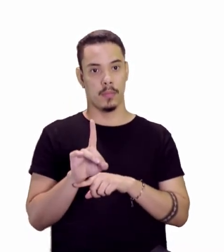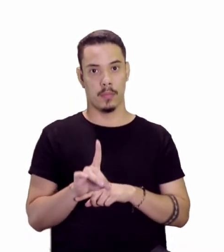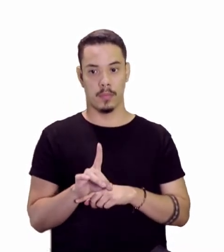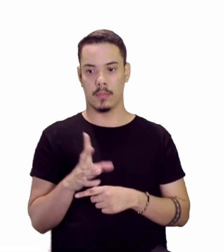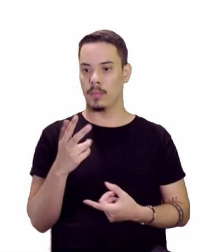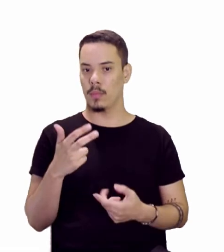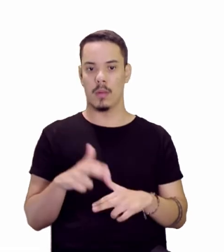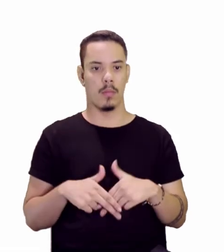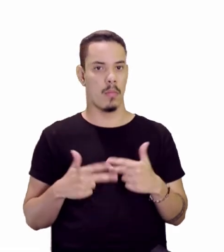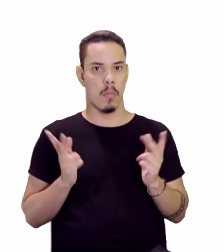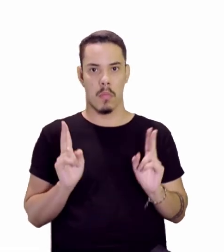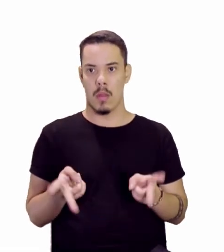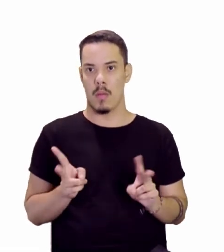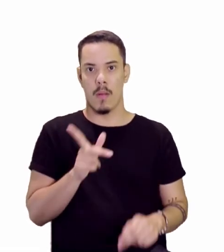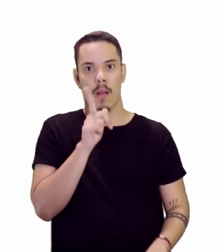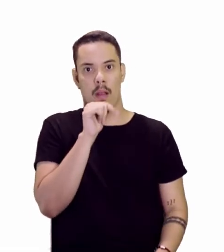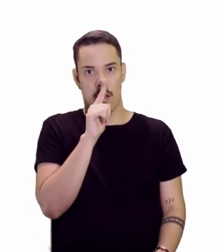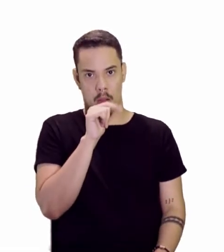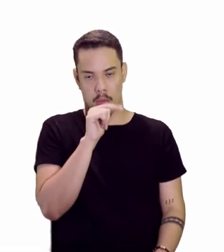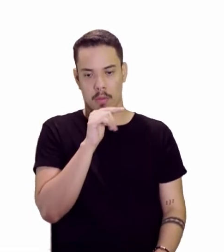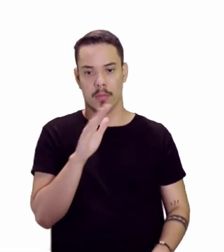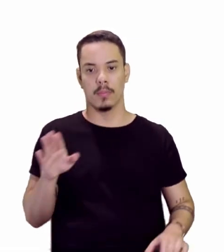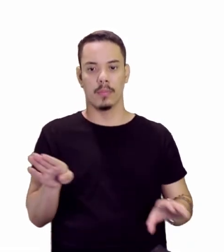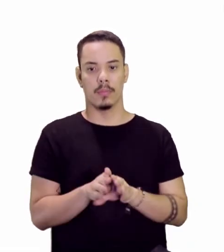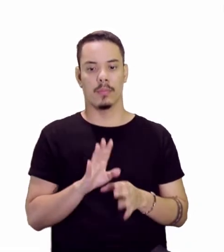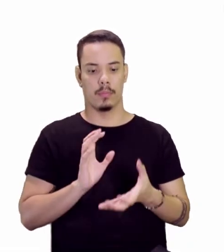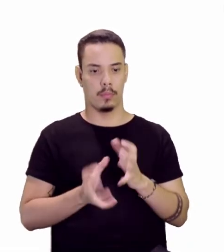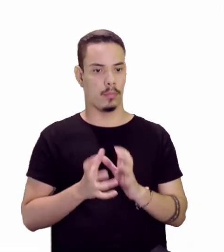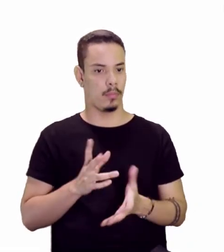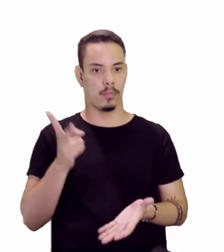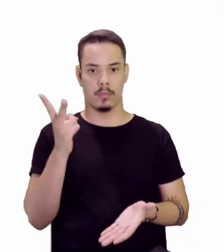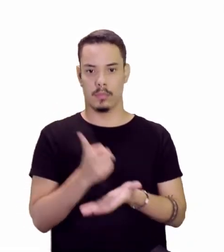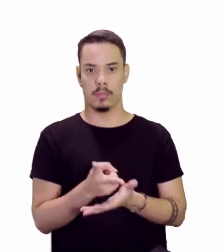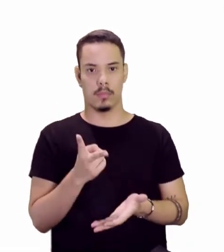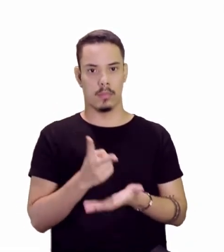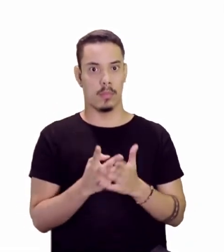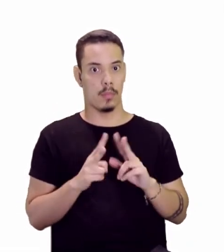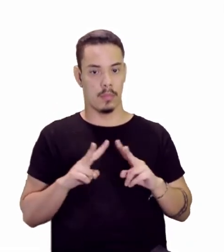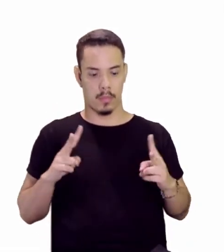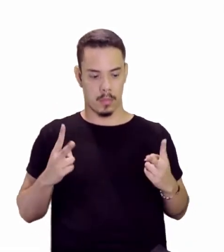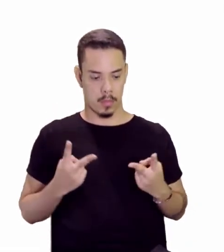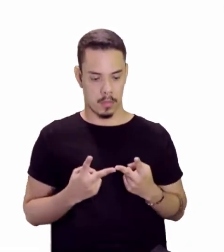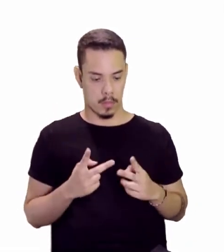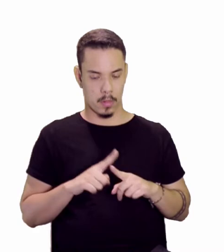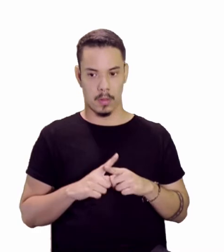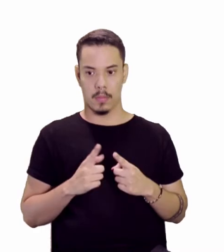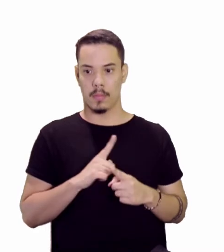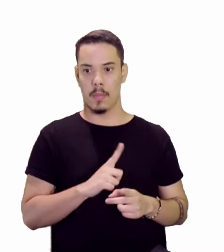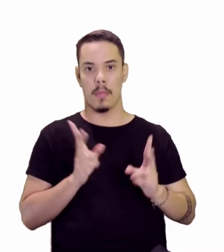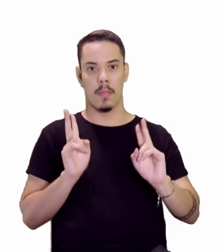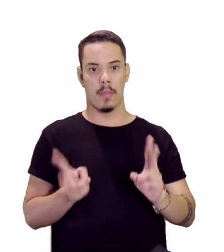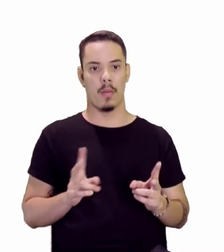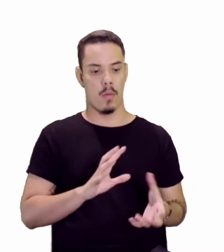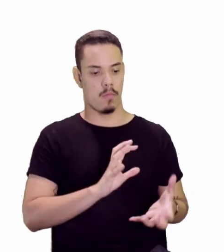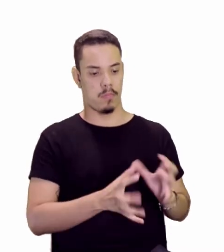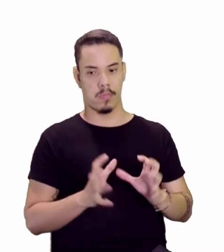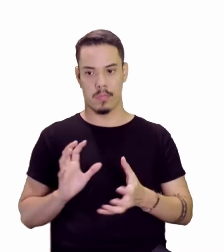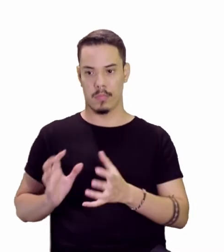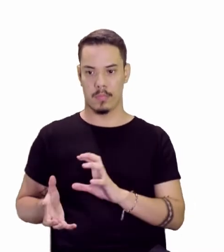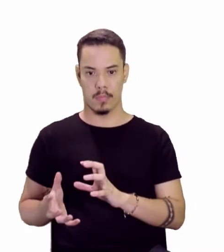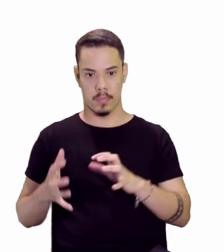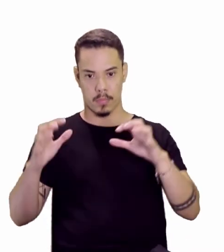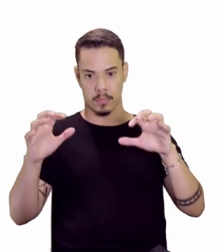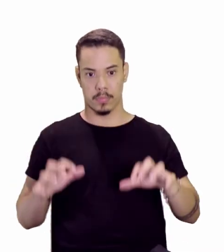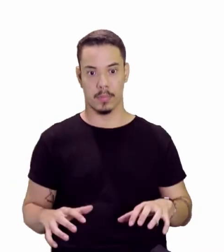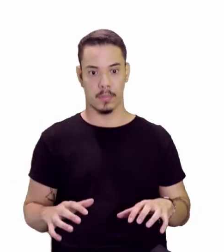o líquido é o mesmo, é água ali, né? E as esferas possuem o mesmo volume, mas estão mergulhadas no mesmo líquido.